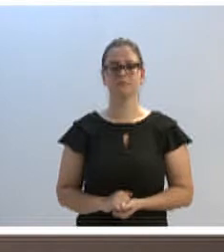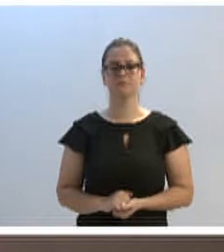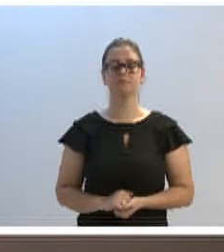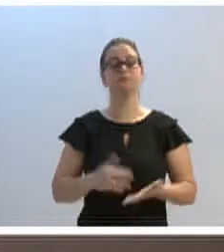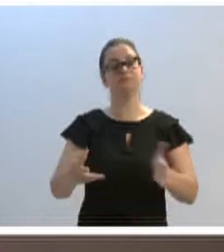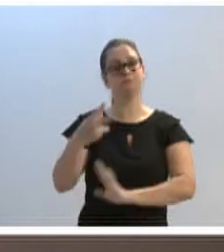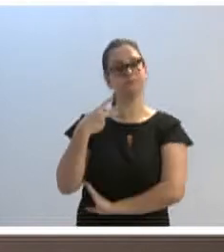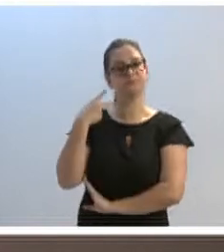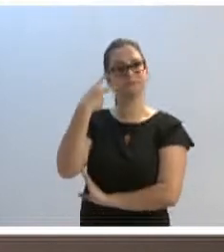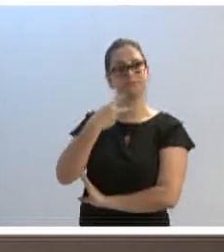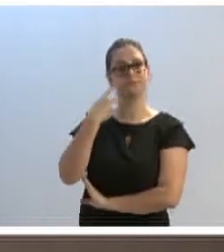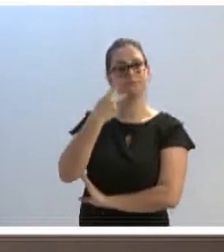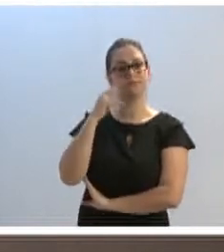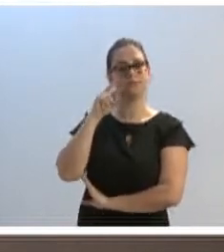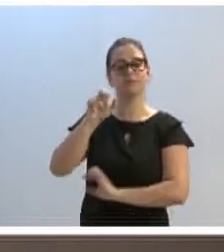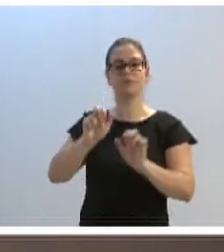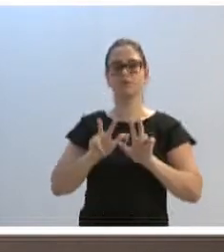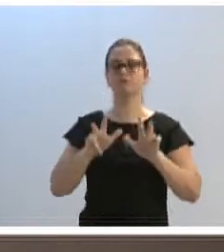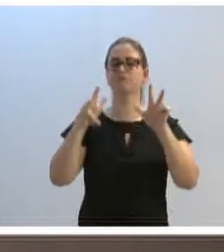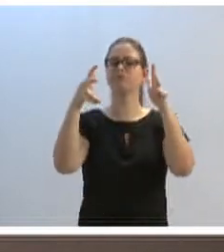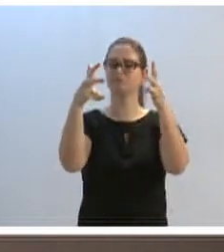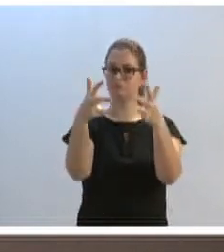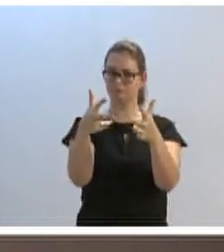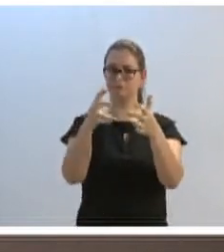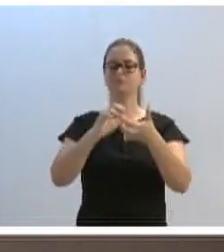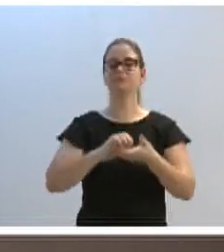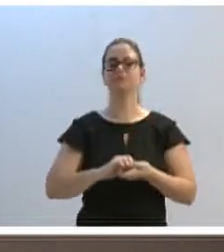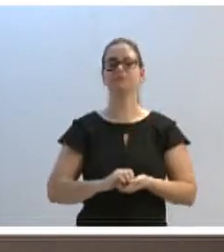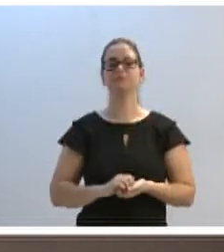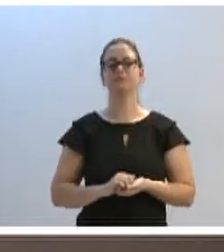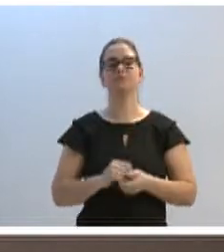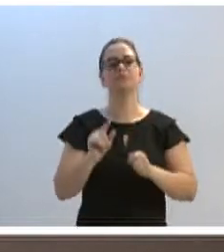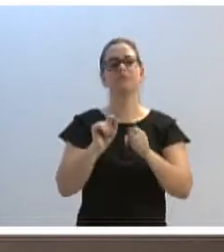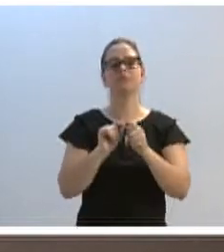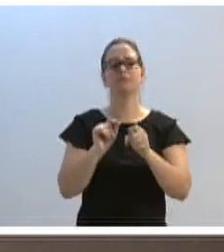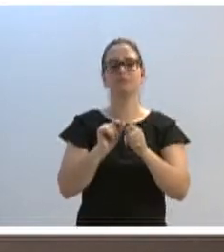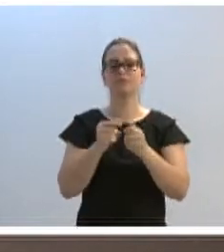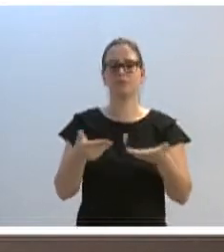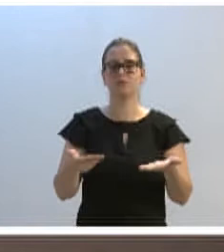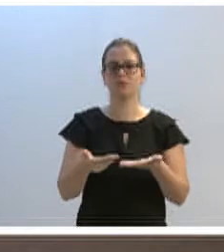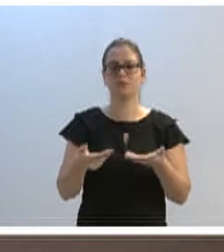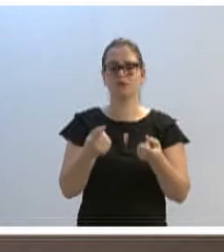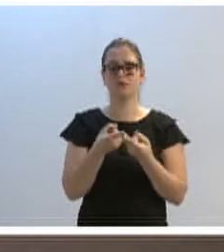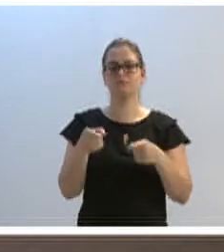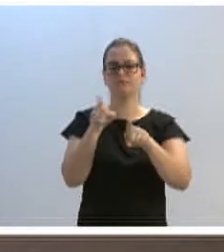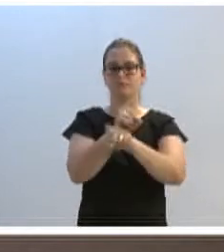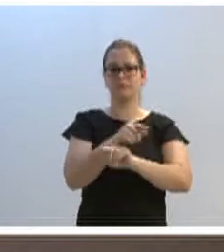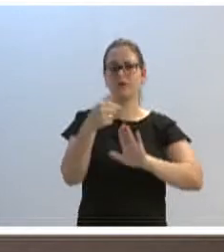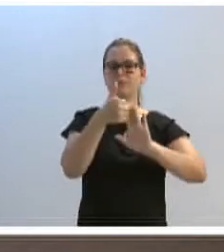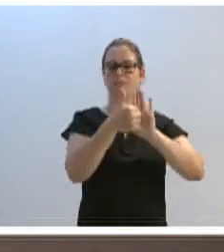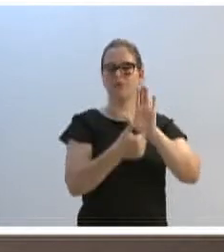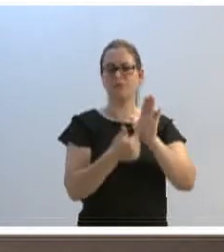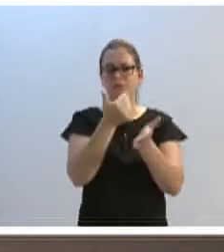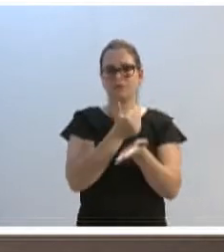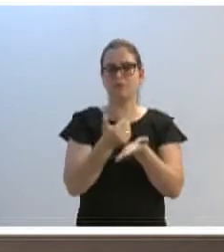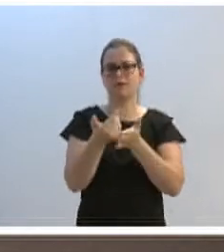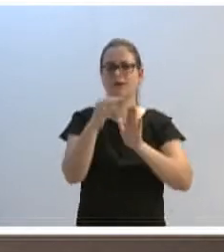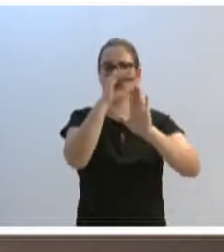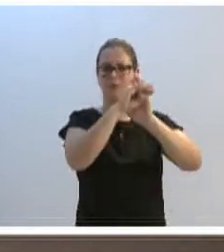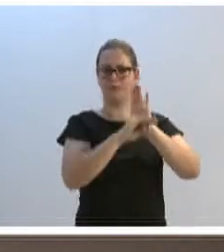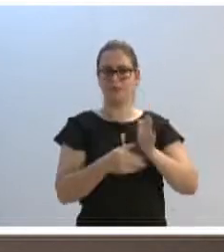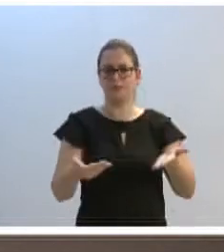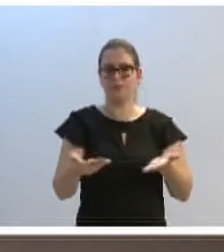Senhores vereadores, consulta o plenário para que seja realizada a inversão de pauta para iniciarmos a ordem do